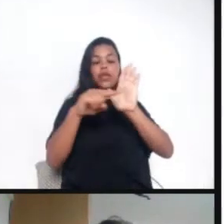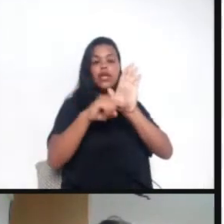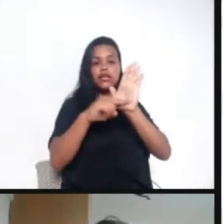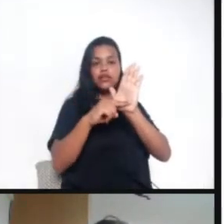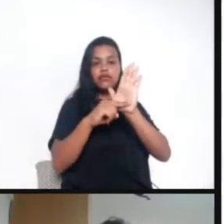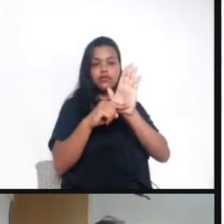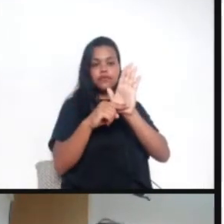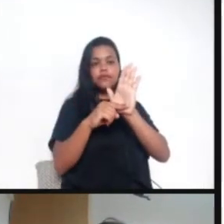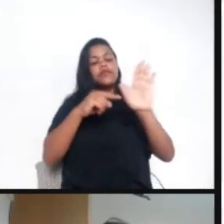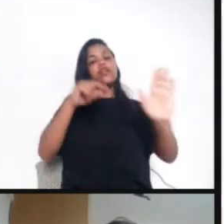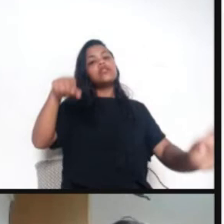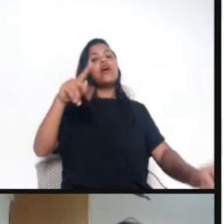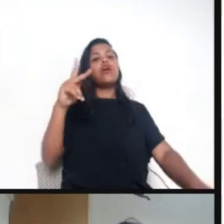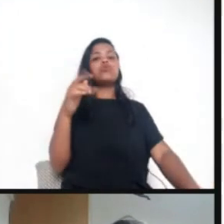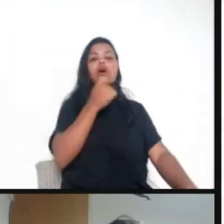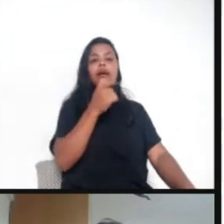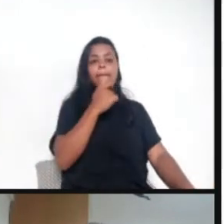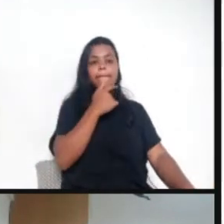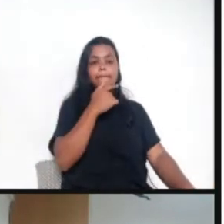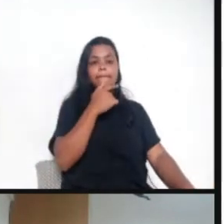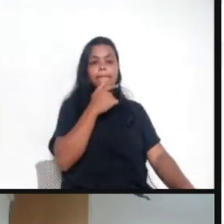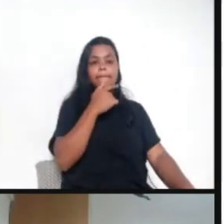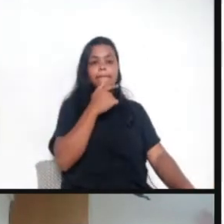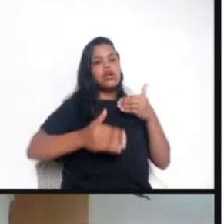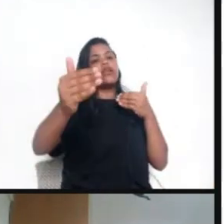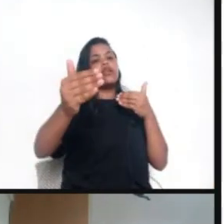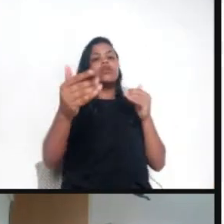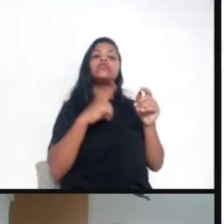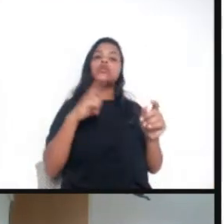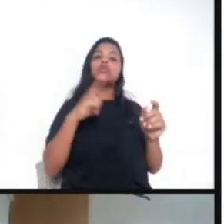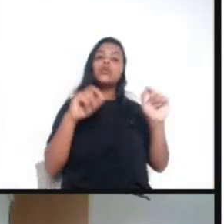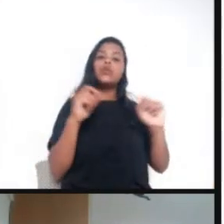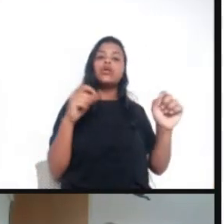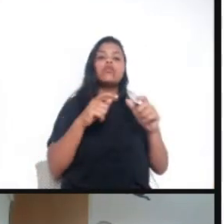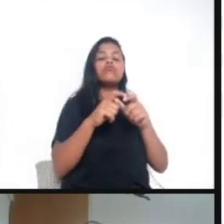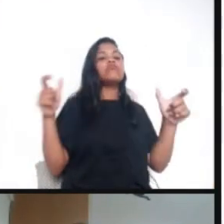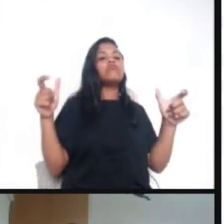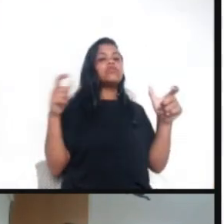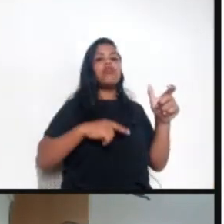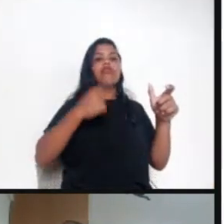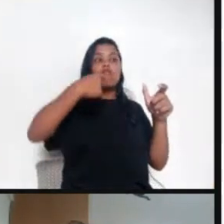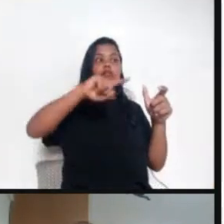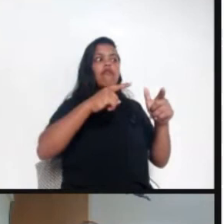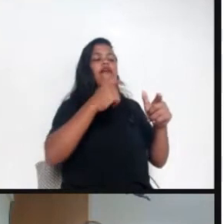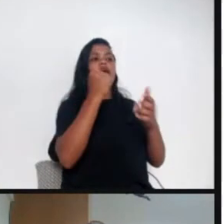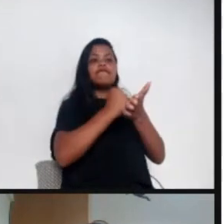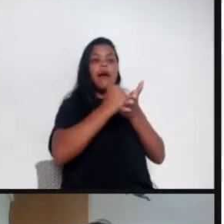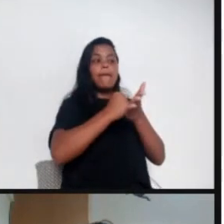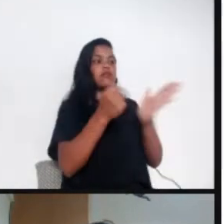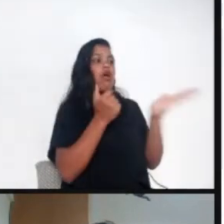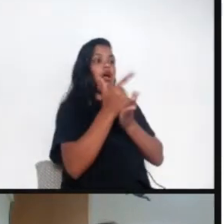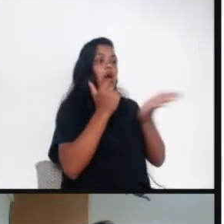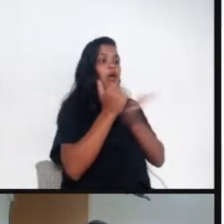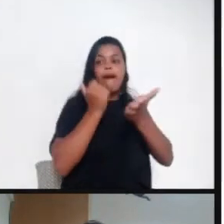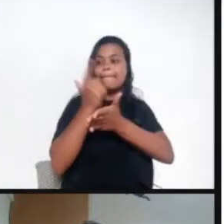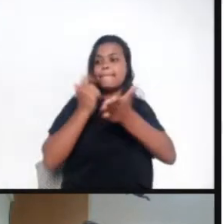hidroxicloroquina mais azitromicina. E a partir daí a gente tem uma grande corrida às farmácias, uma grande corrida por